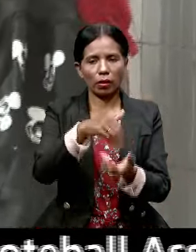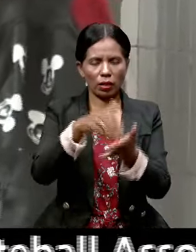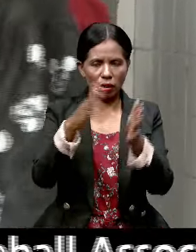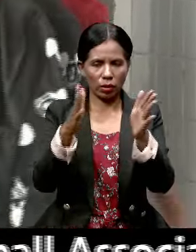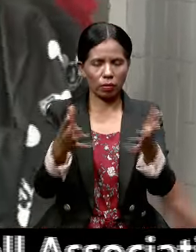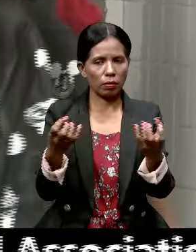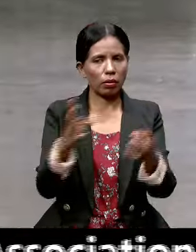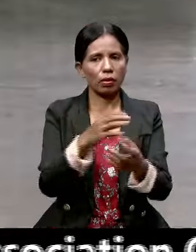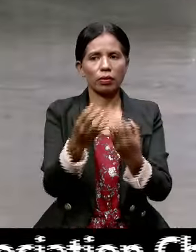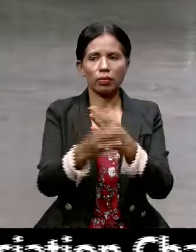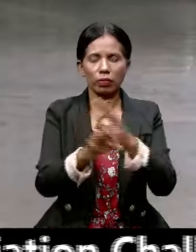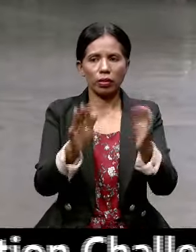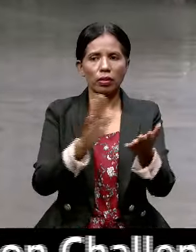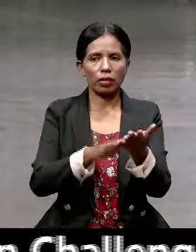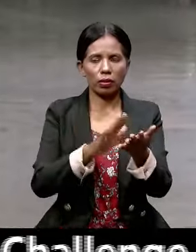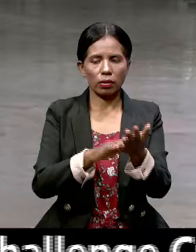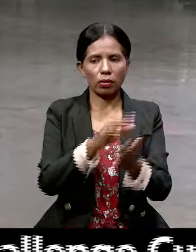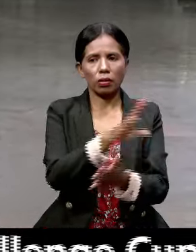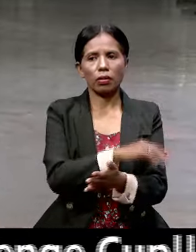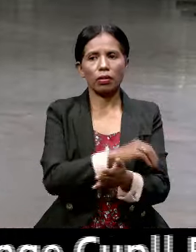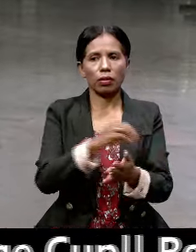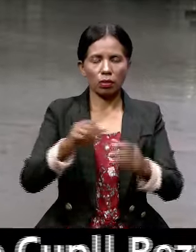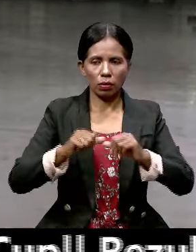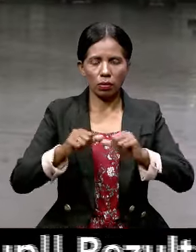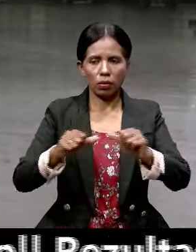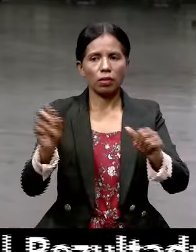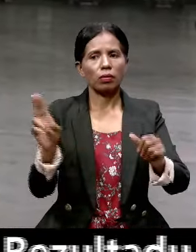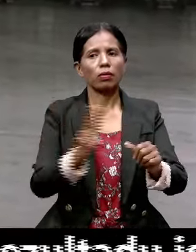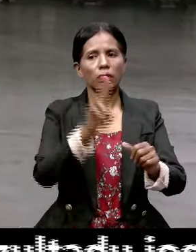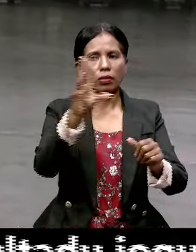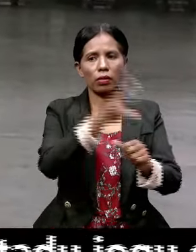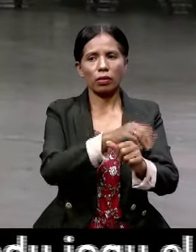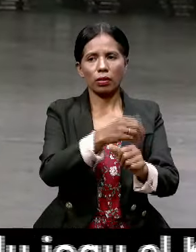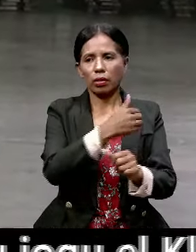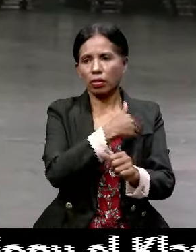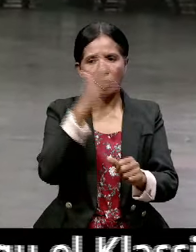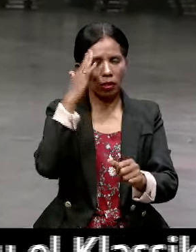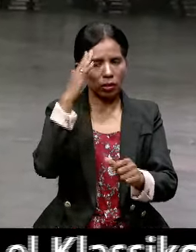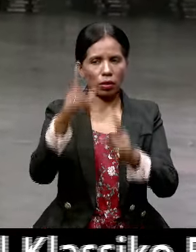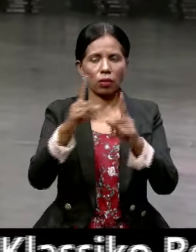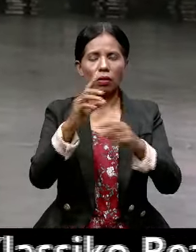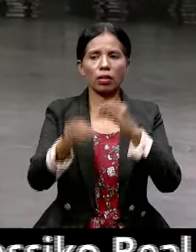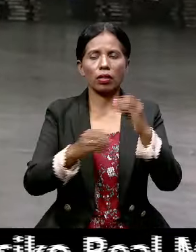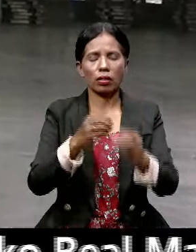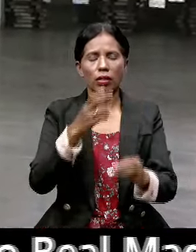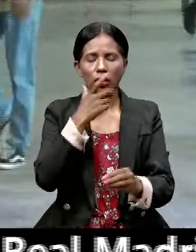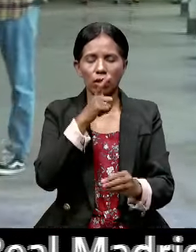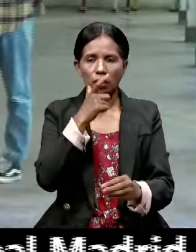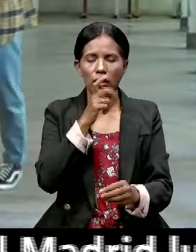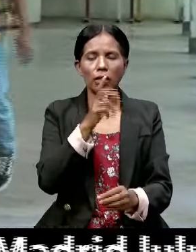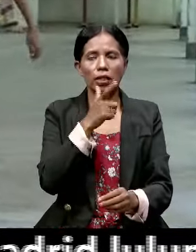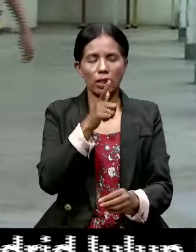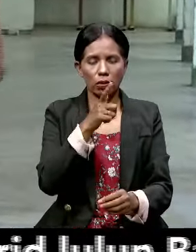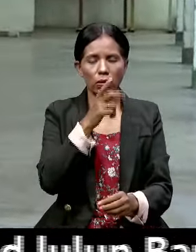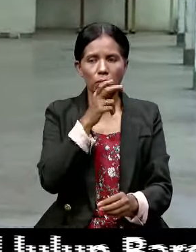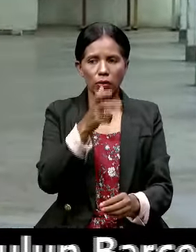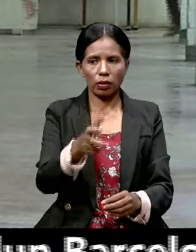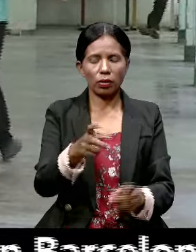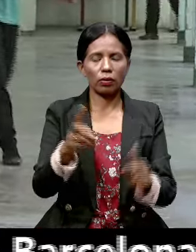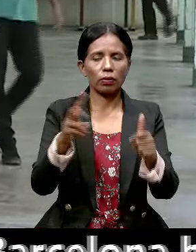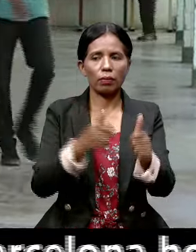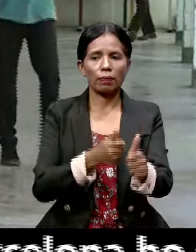barak nebe remata husi escola secundária continua ba universitário, sira ukatene kulia lian portugues. Tuir vice-reitor